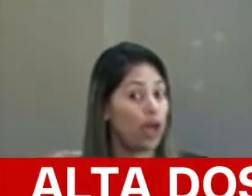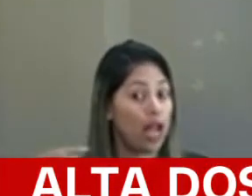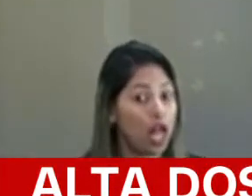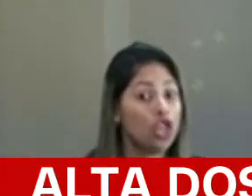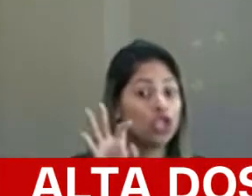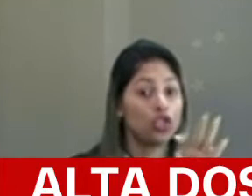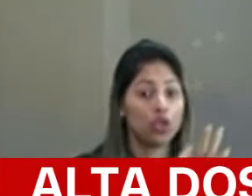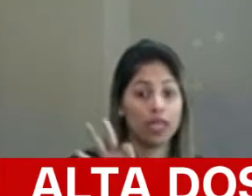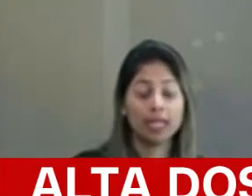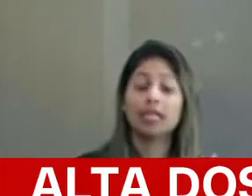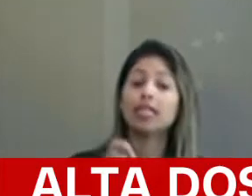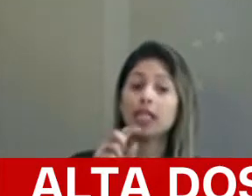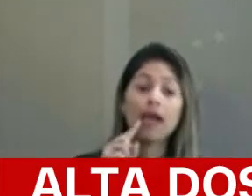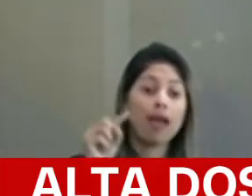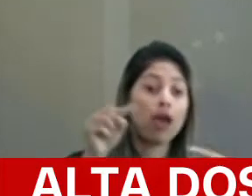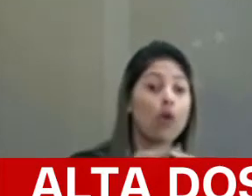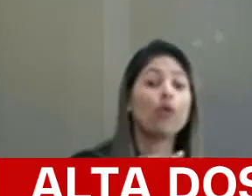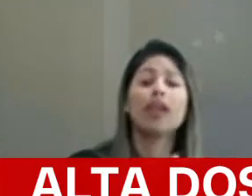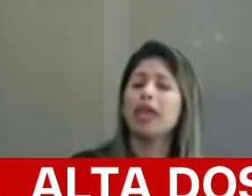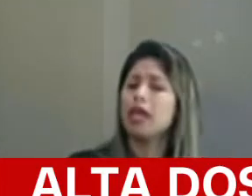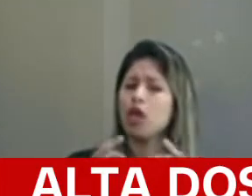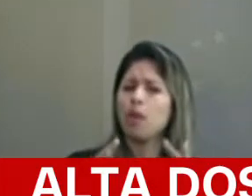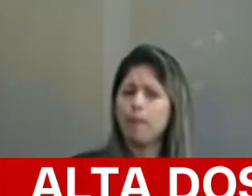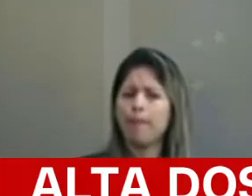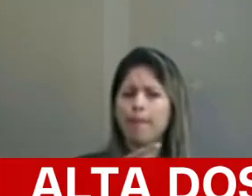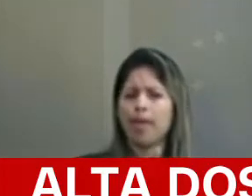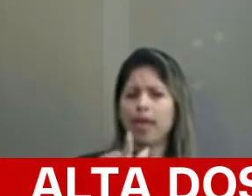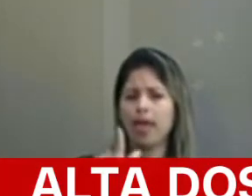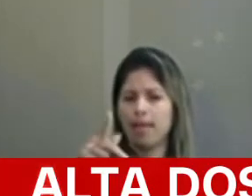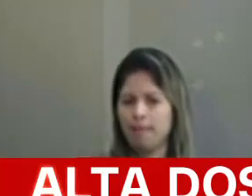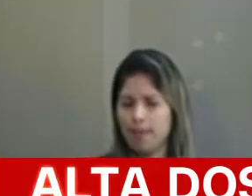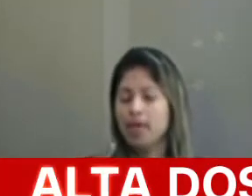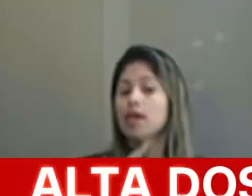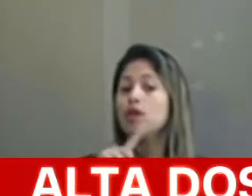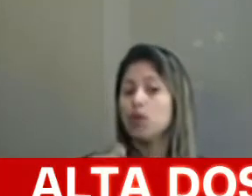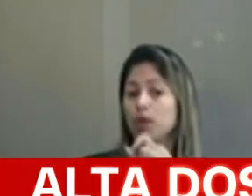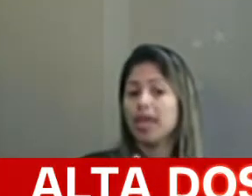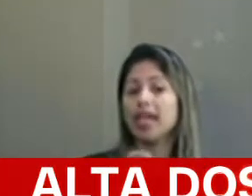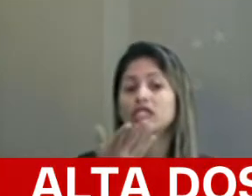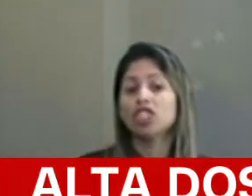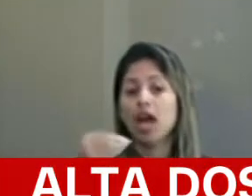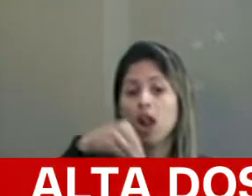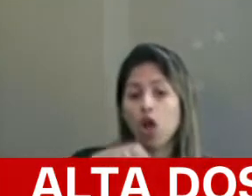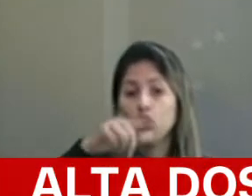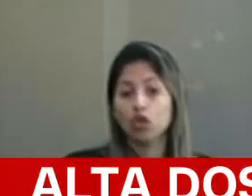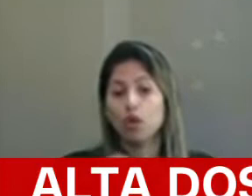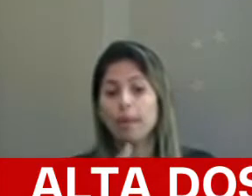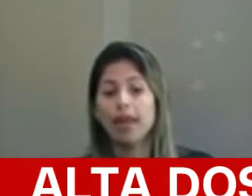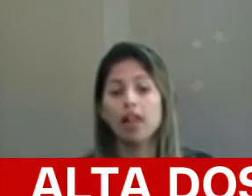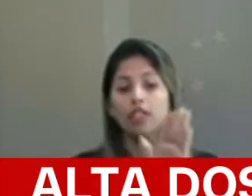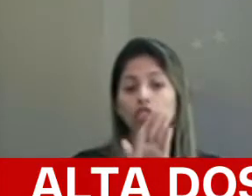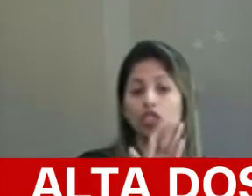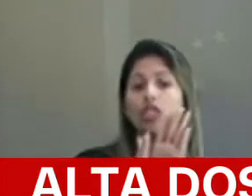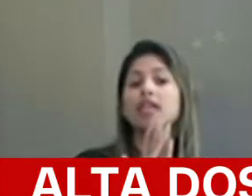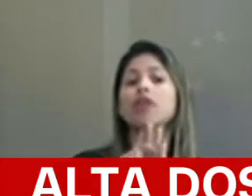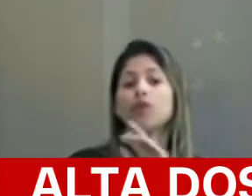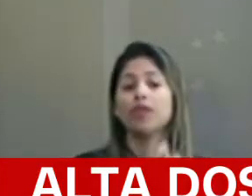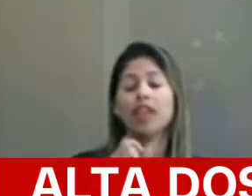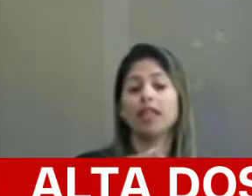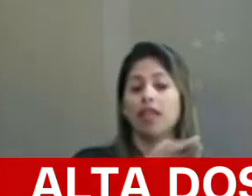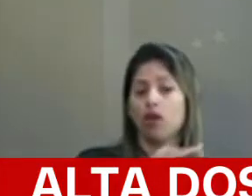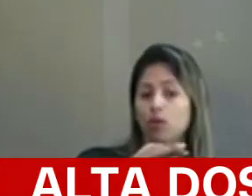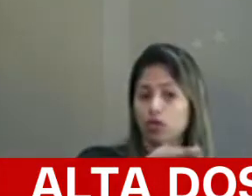juridicidade, tampouco há óbice ao PLP, uma vez que, por meio do instrumento legislativo definido pela